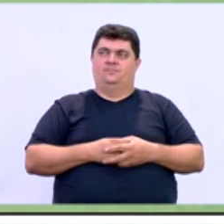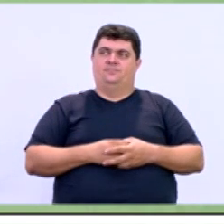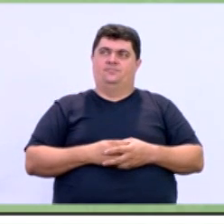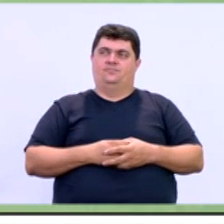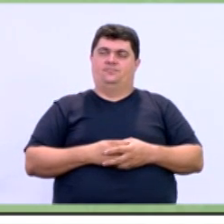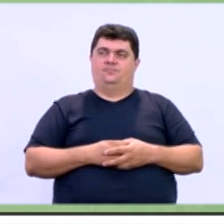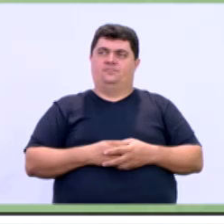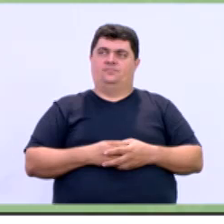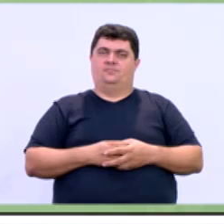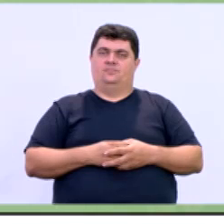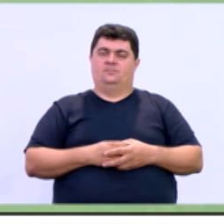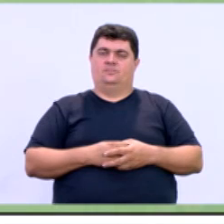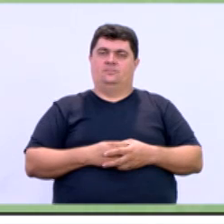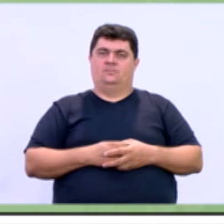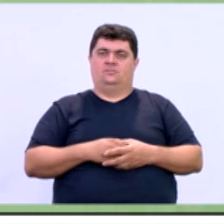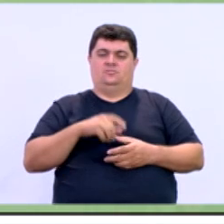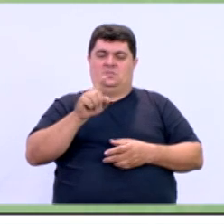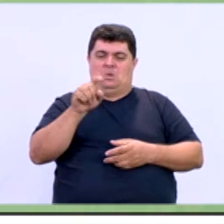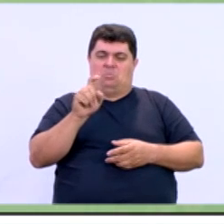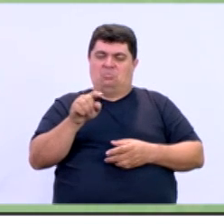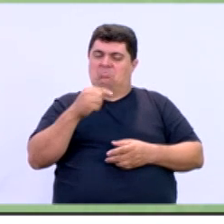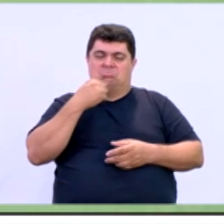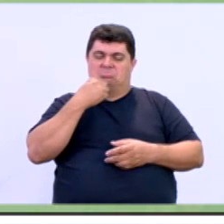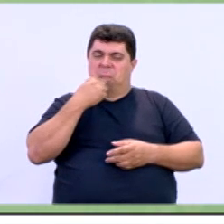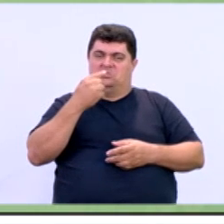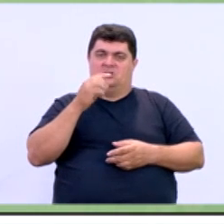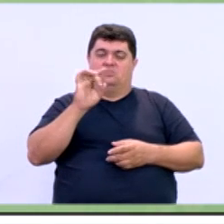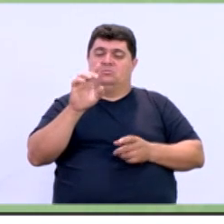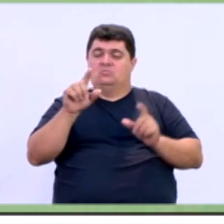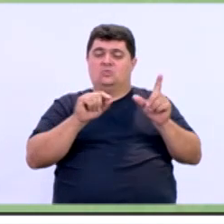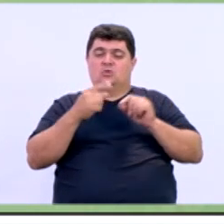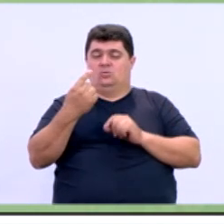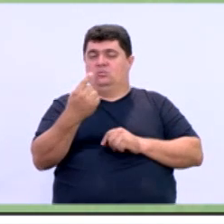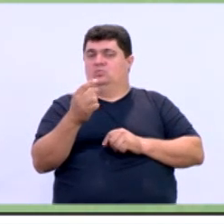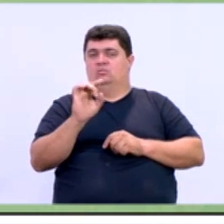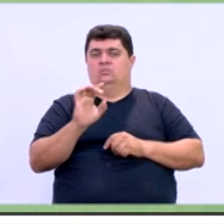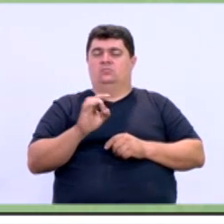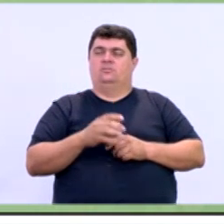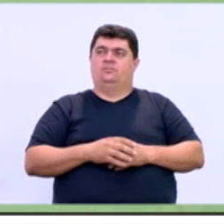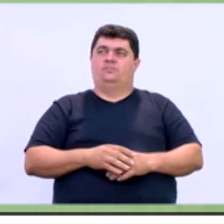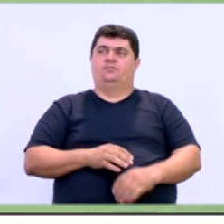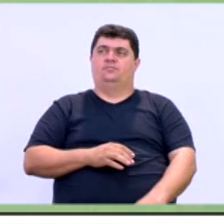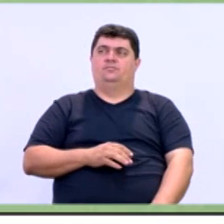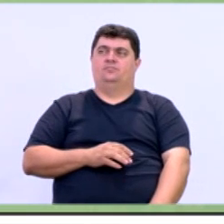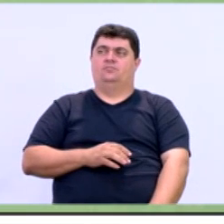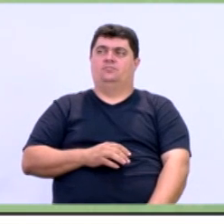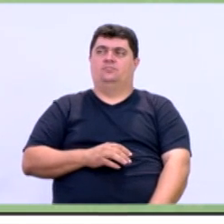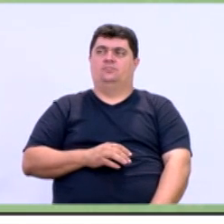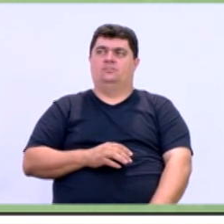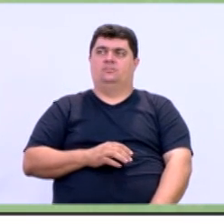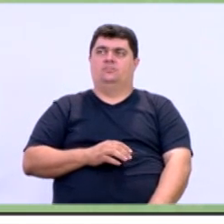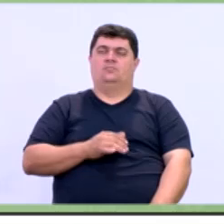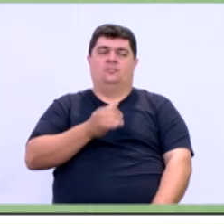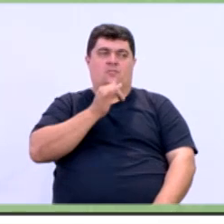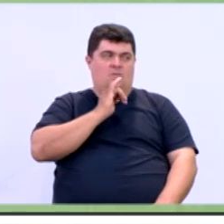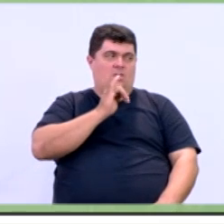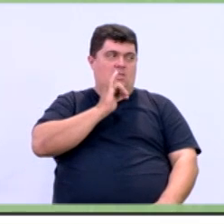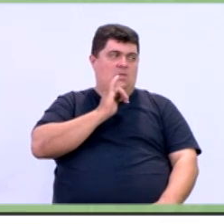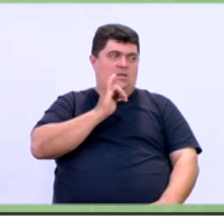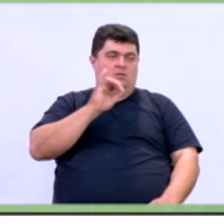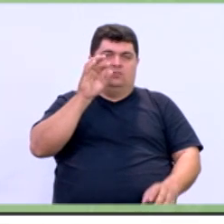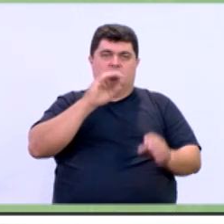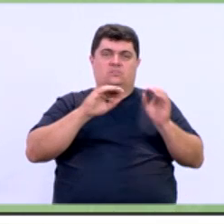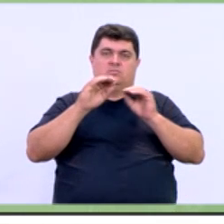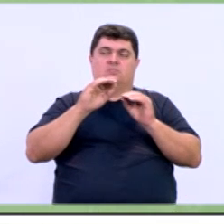tá? No formulário, e ele pode escolher apenas uma opção por vez. Um exemplo que nós colocamos